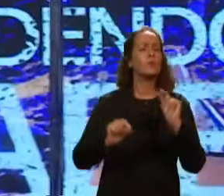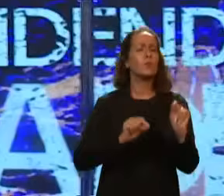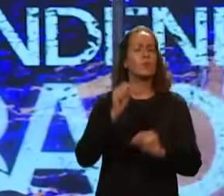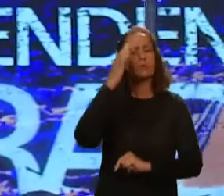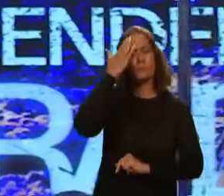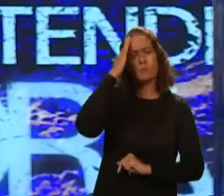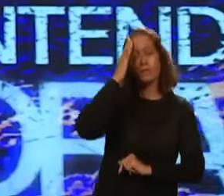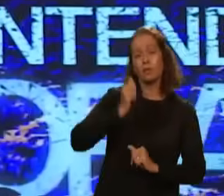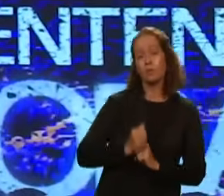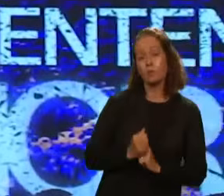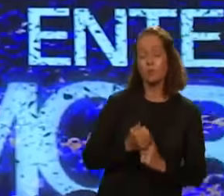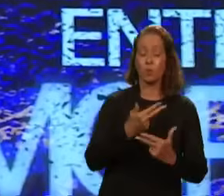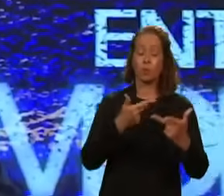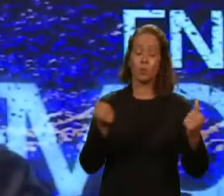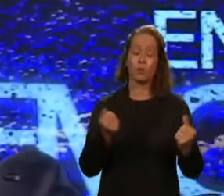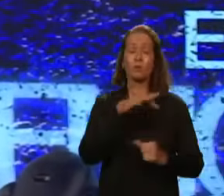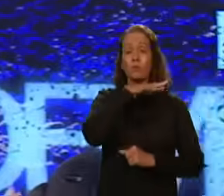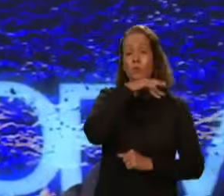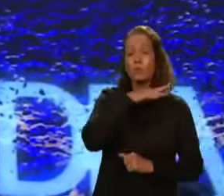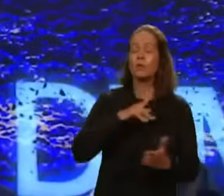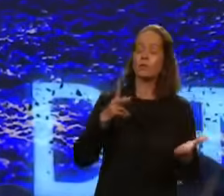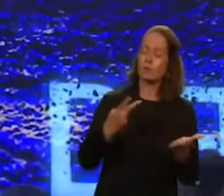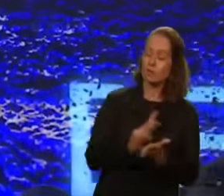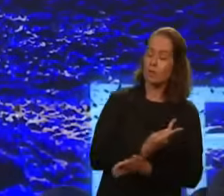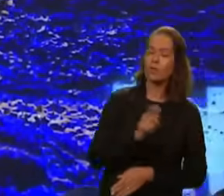Acabou. Por quê, pastor?